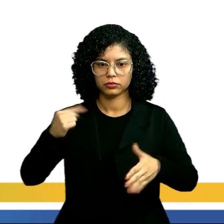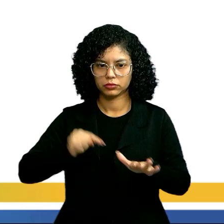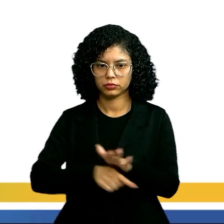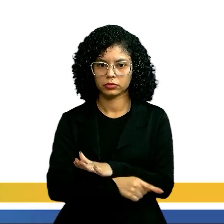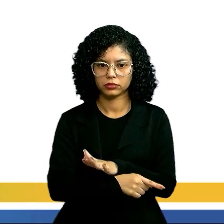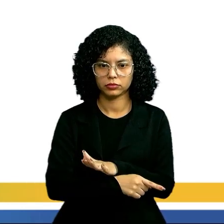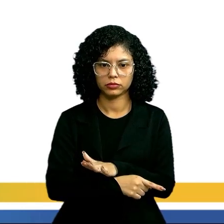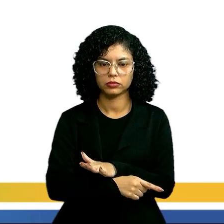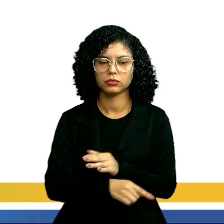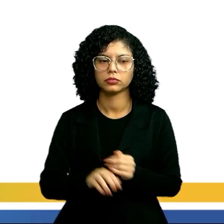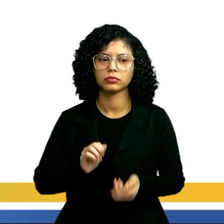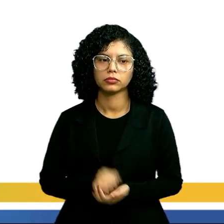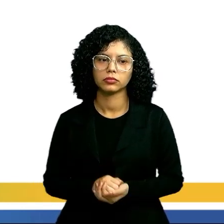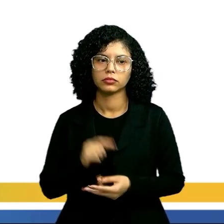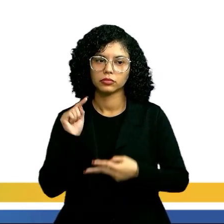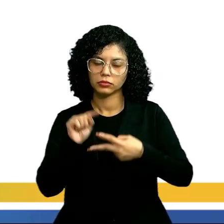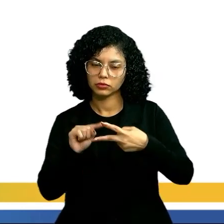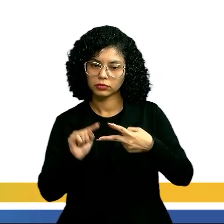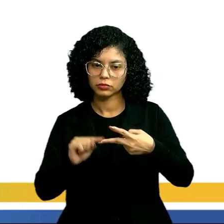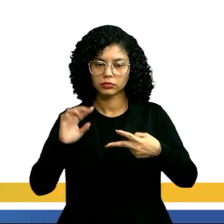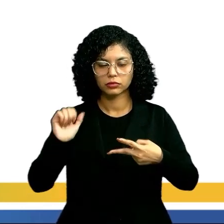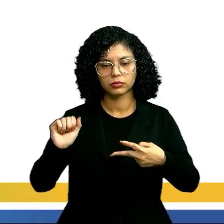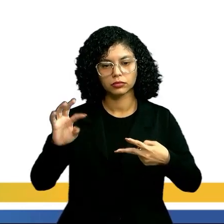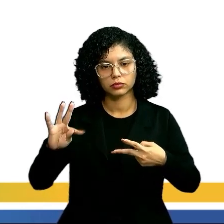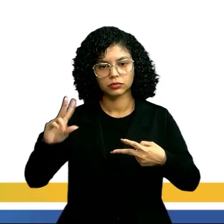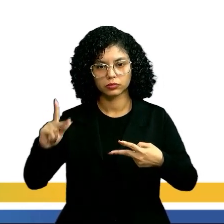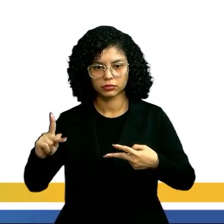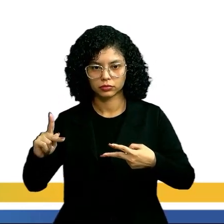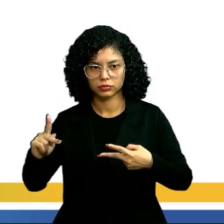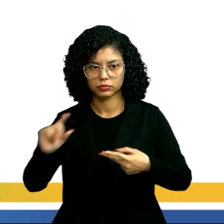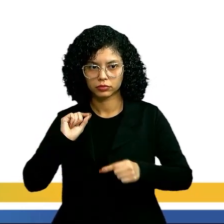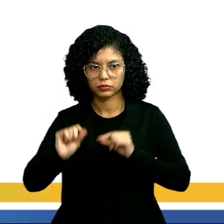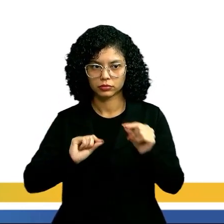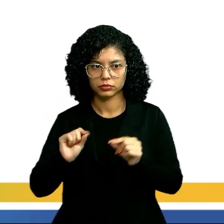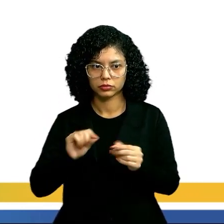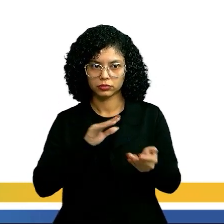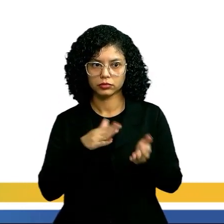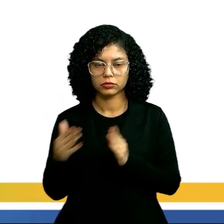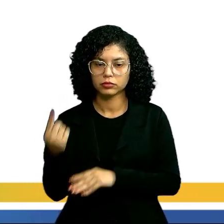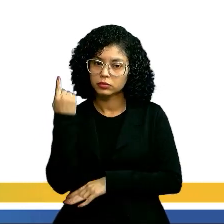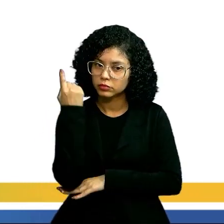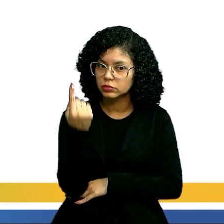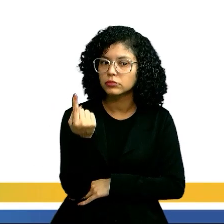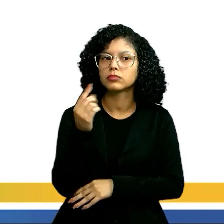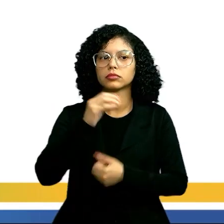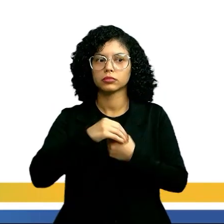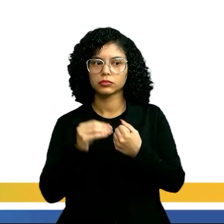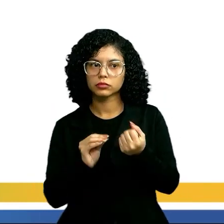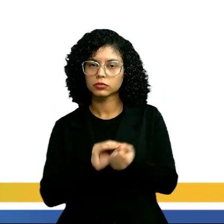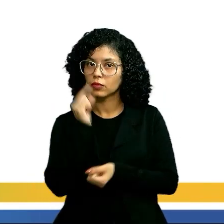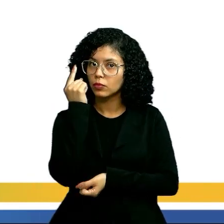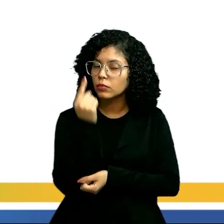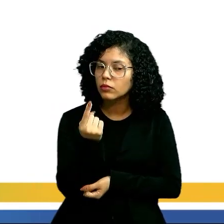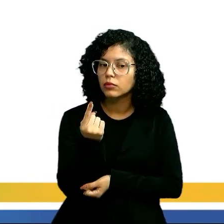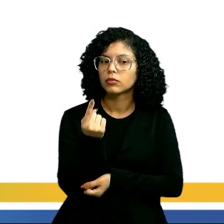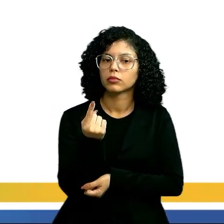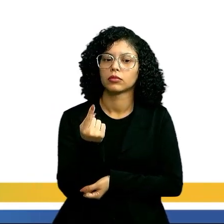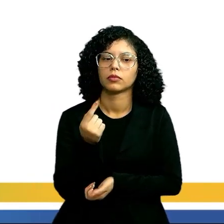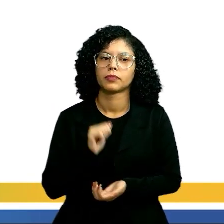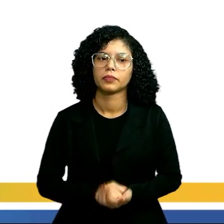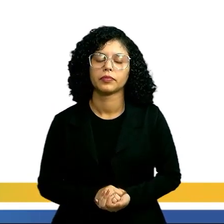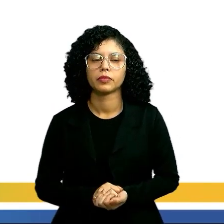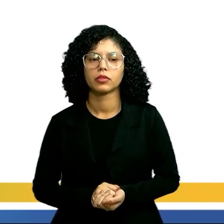da mitocôndria, onde 2 ATPs são produzidos. Nós estamos falando isso tudo a partir de uma molécula de glicose.